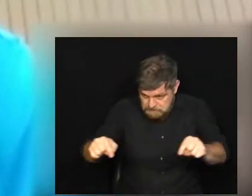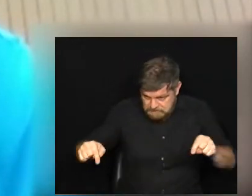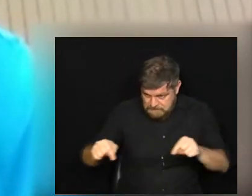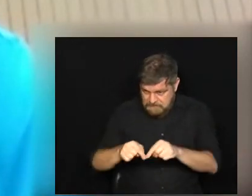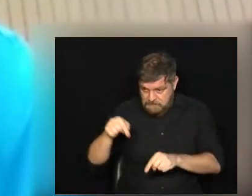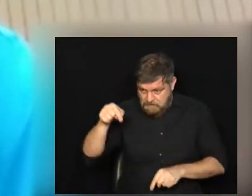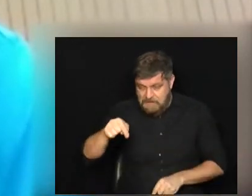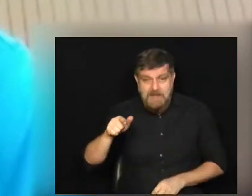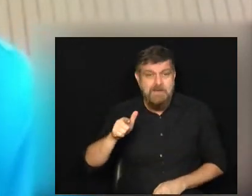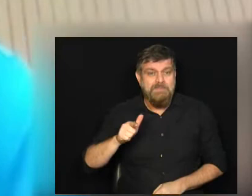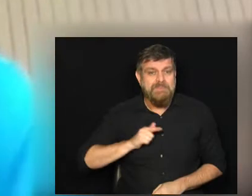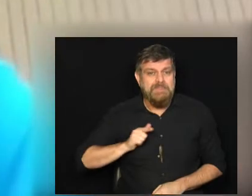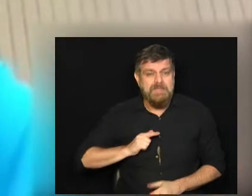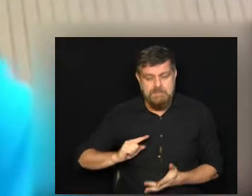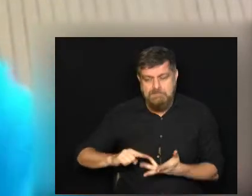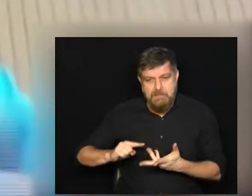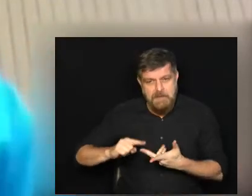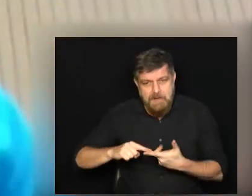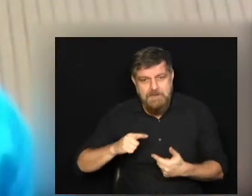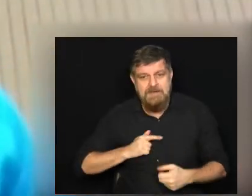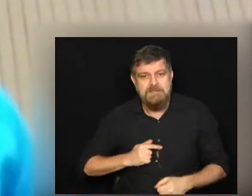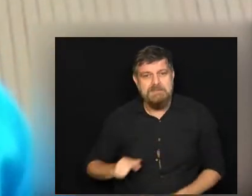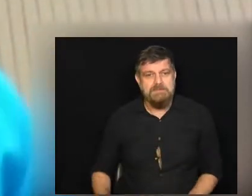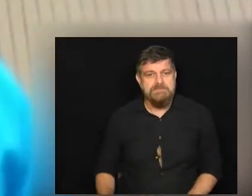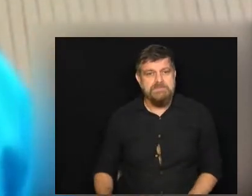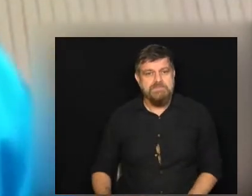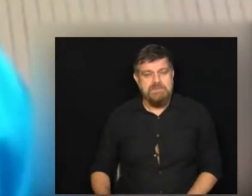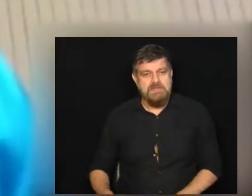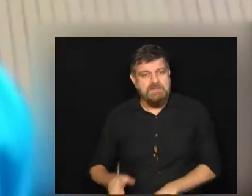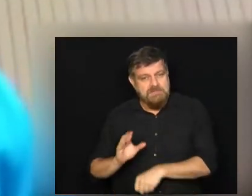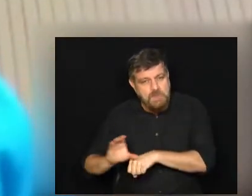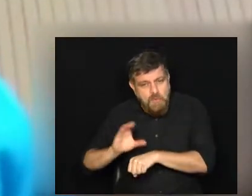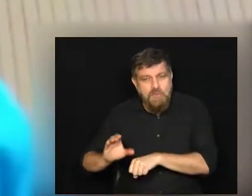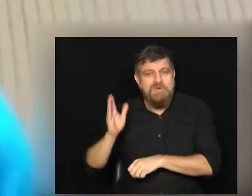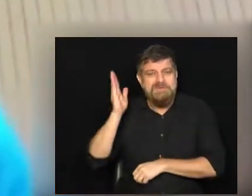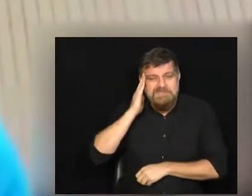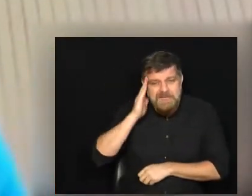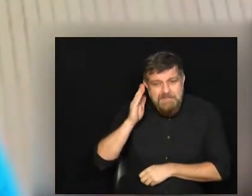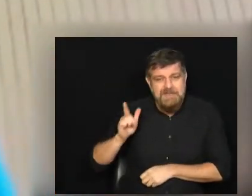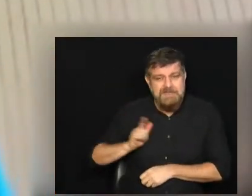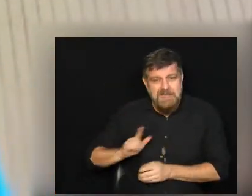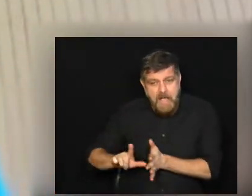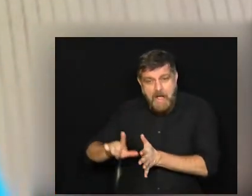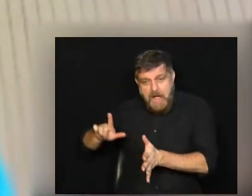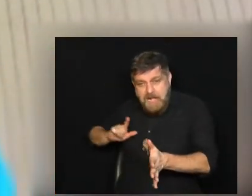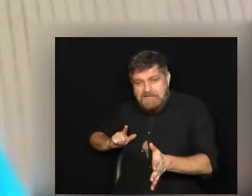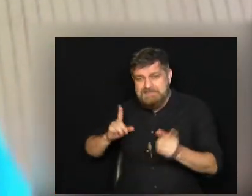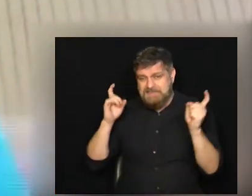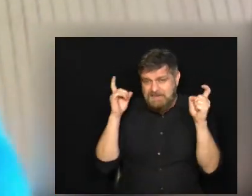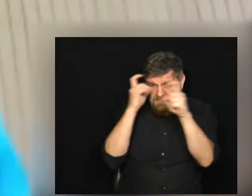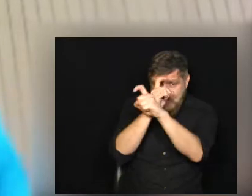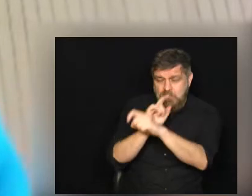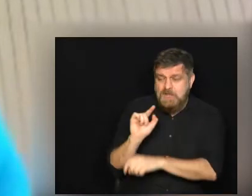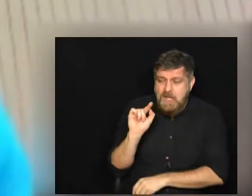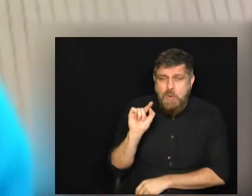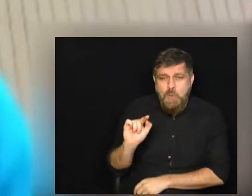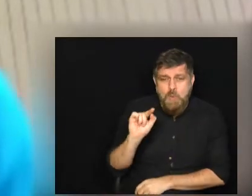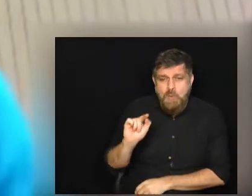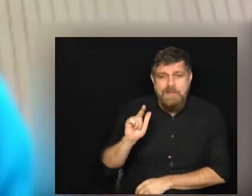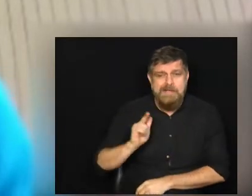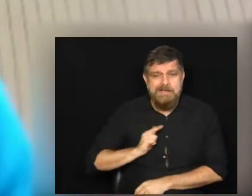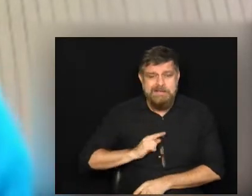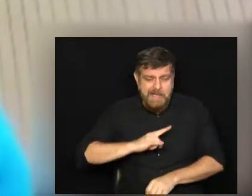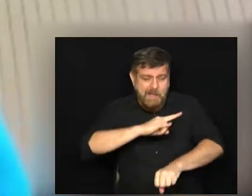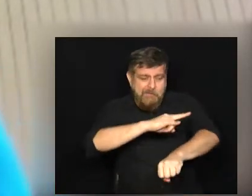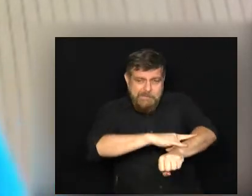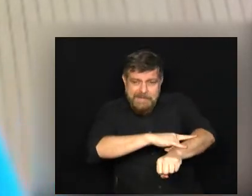local, eles têm eles têm que fazer aquele custo de manipulação, eles têm uma certa dificuldade de colocar um